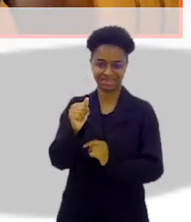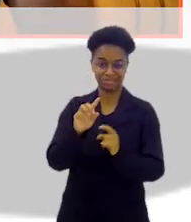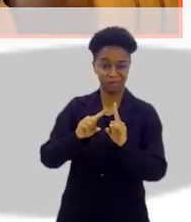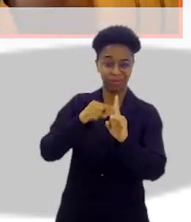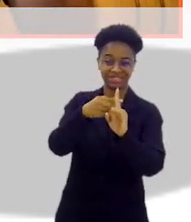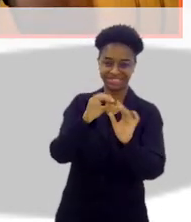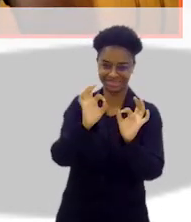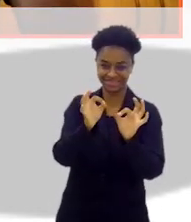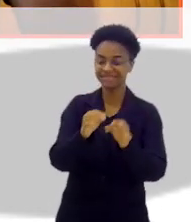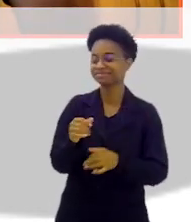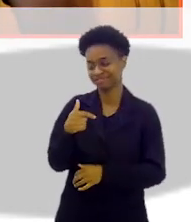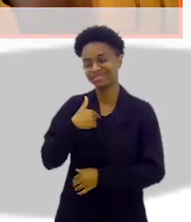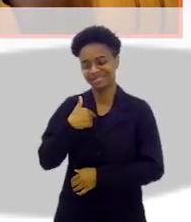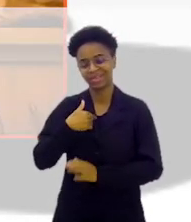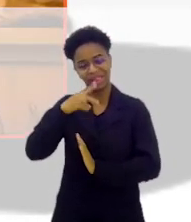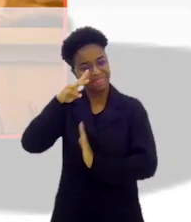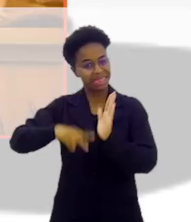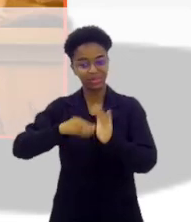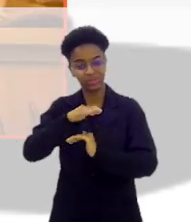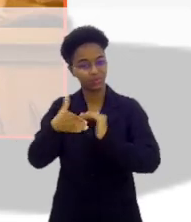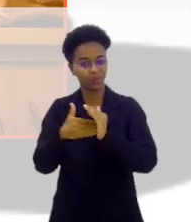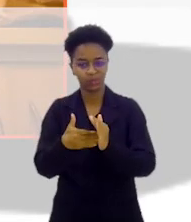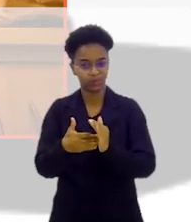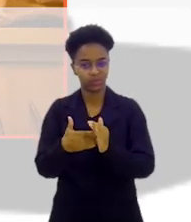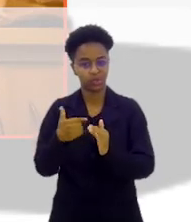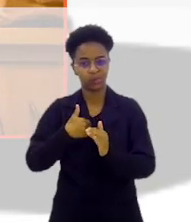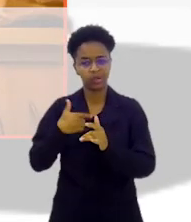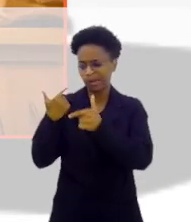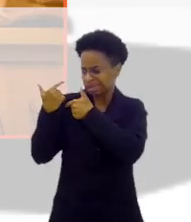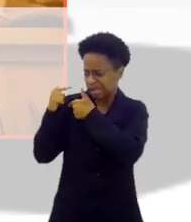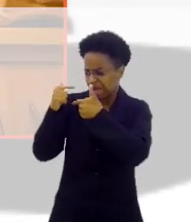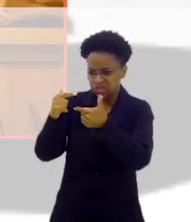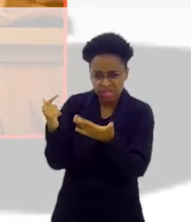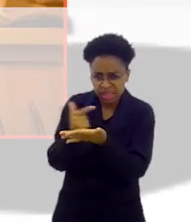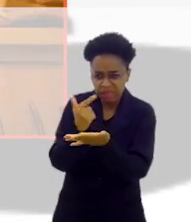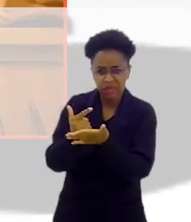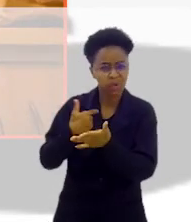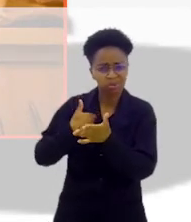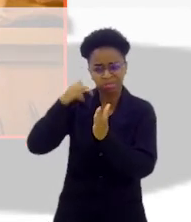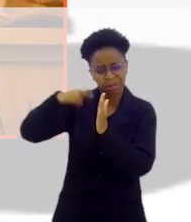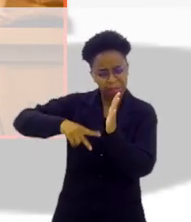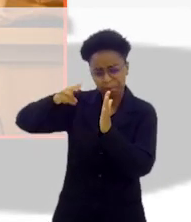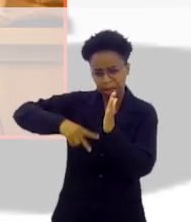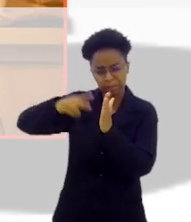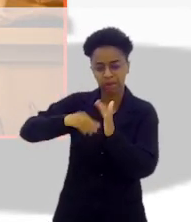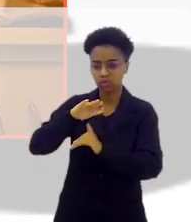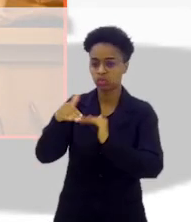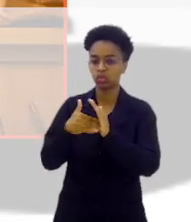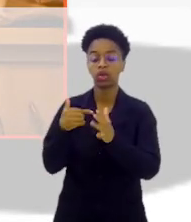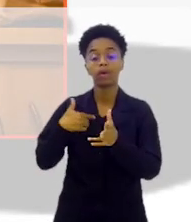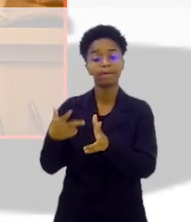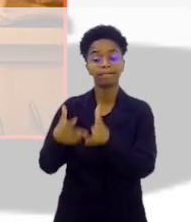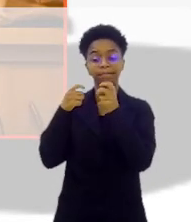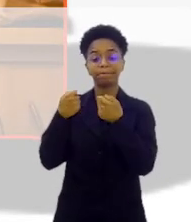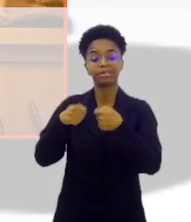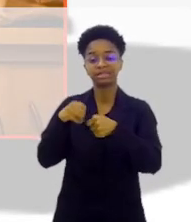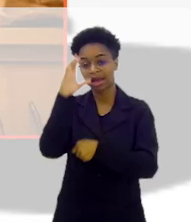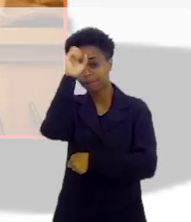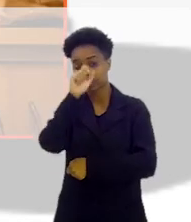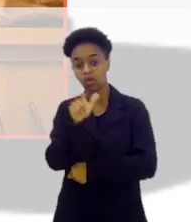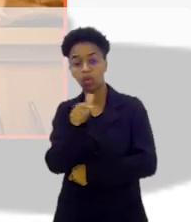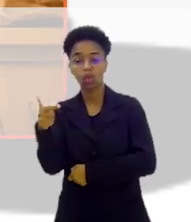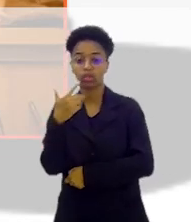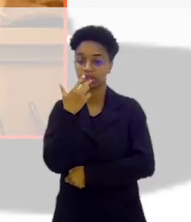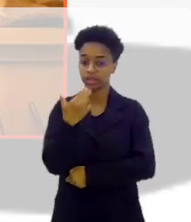livro. Eu era uma traça, eu devorava aquilo tudo, eu li os clássicos e comecei a perceber que eu tinha que aprender